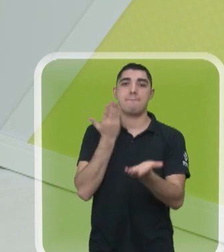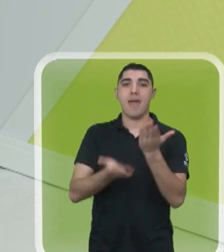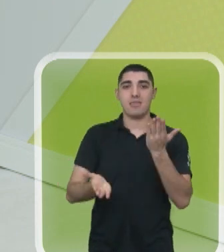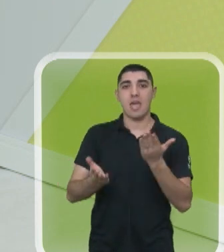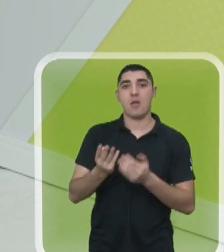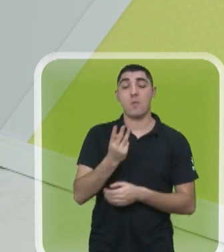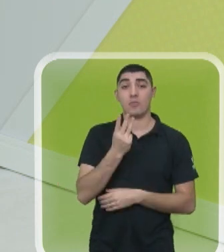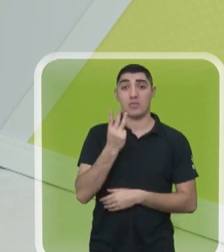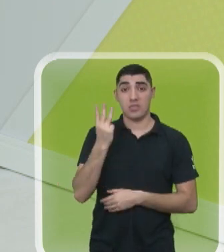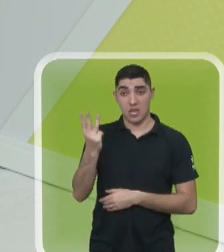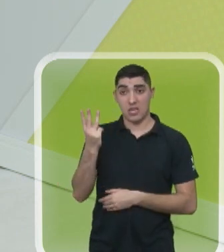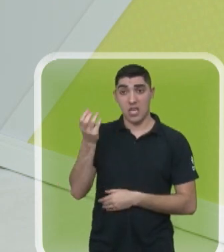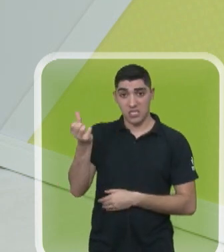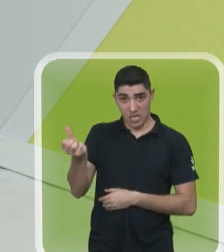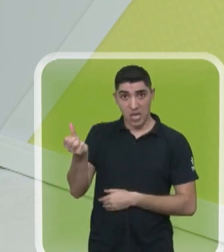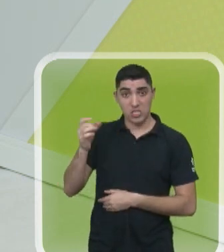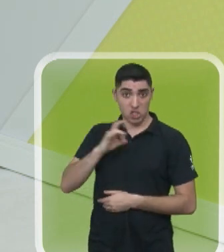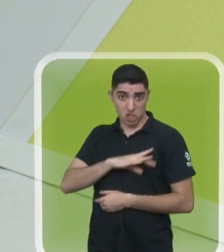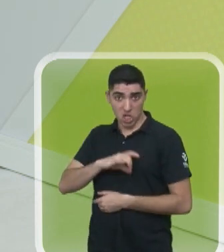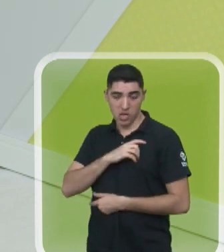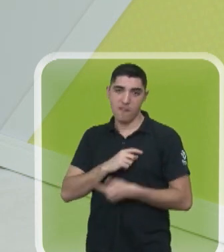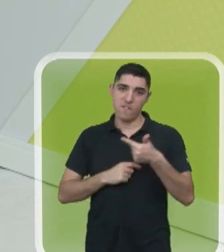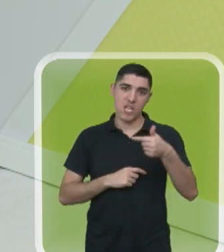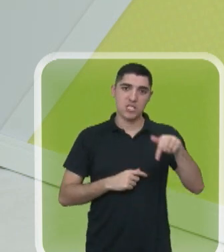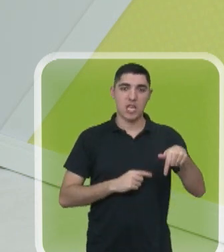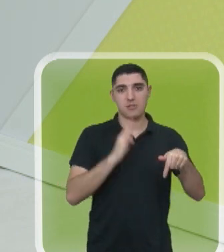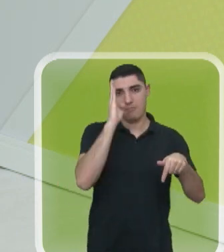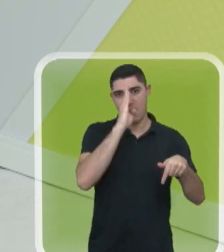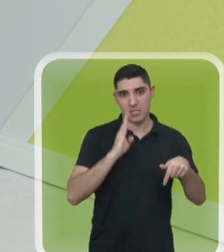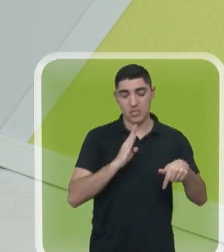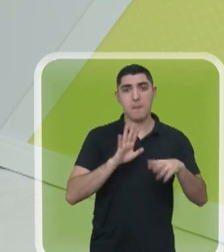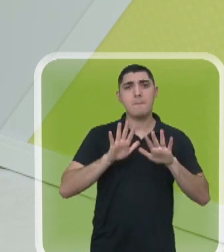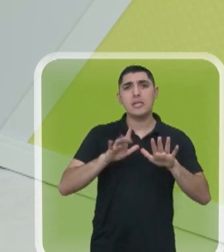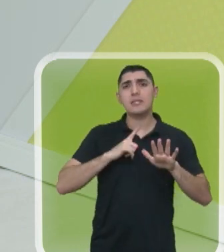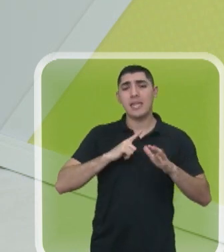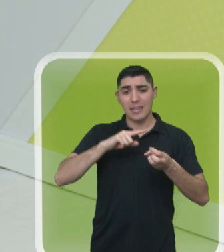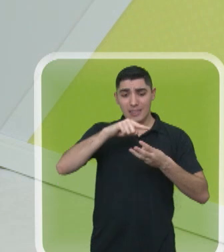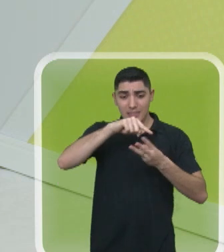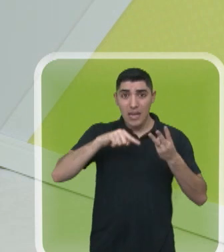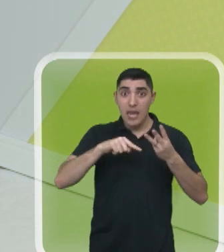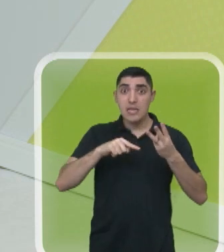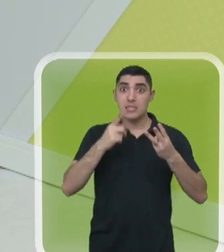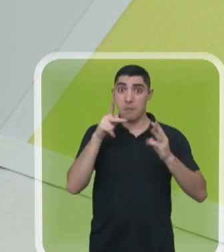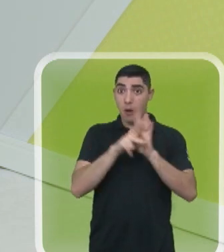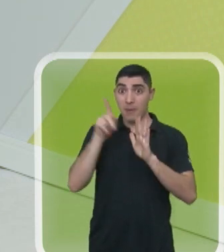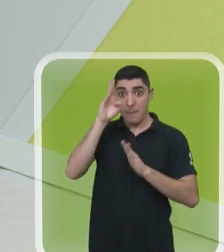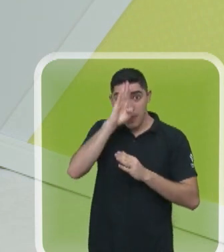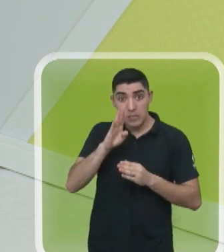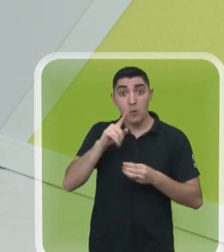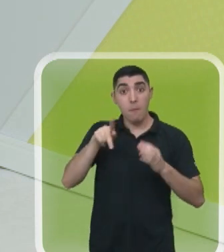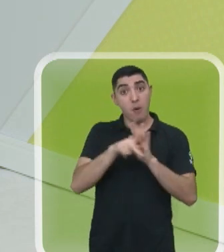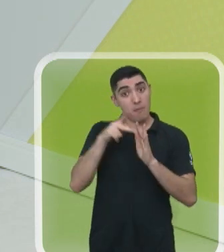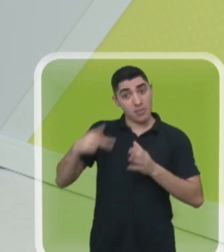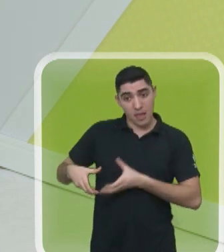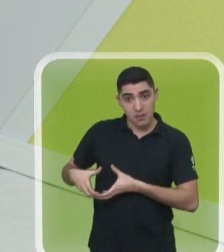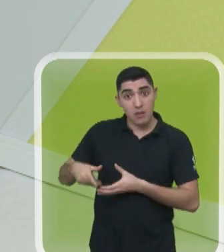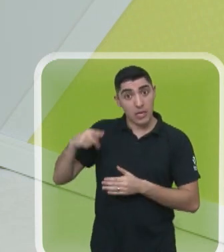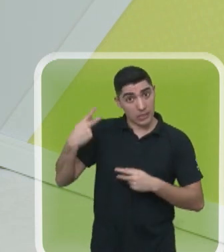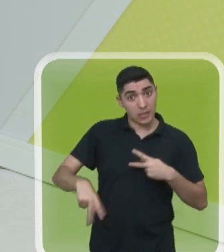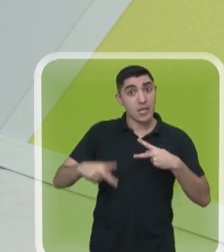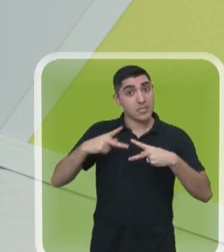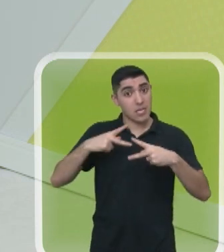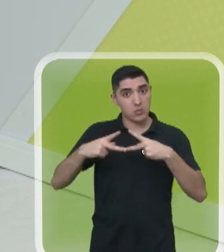de 36-27. O destaque é que na seleção tem 3 atletas do São José Rugby. O Matheus vai colocar pra gente, ó, o